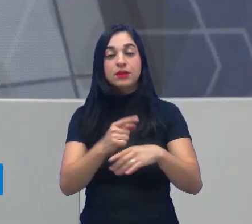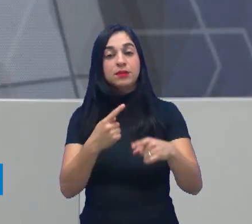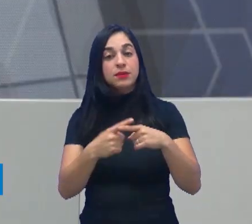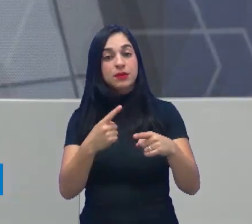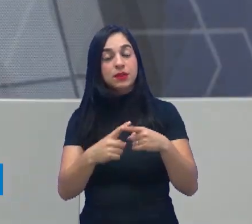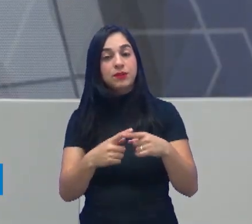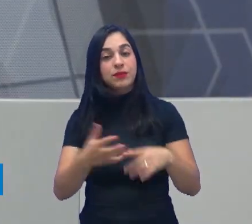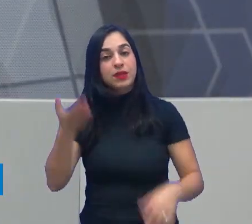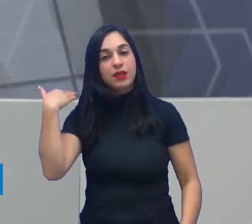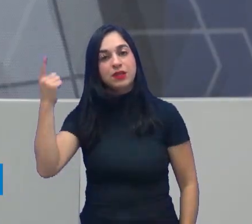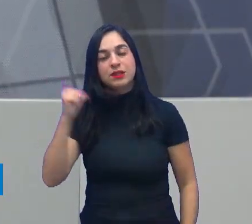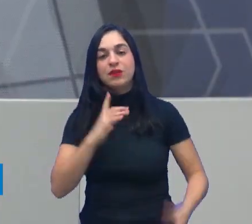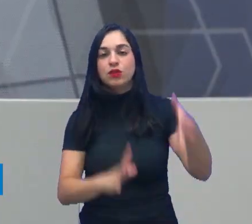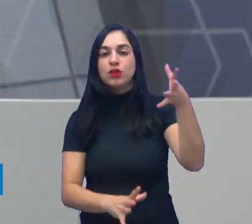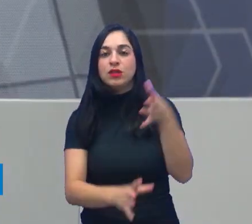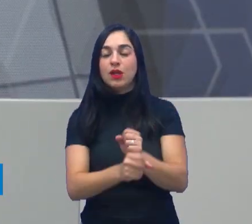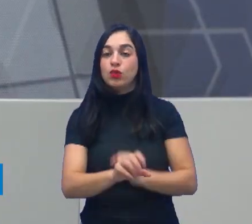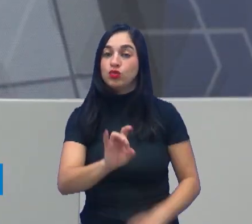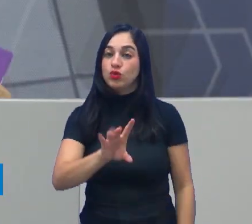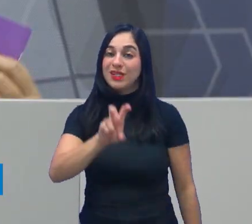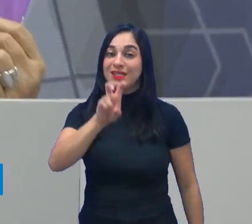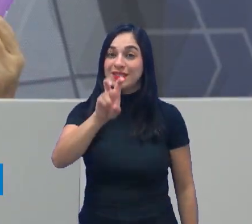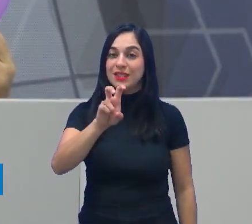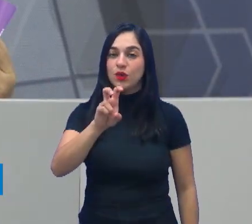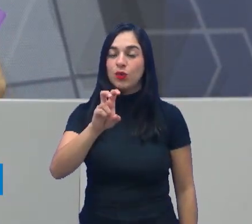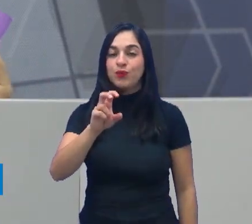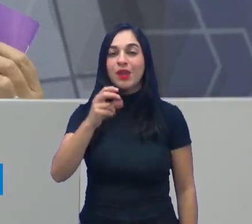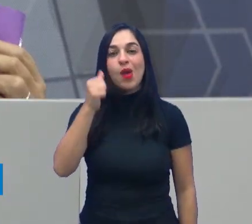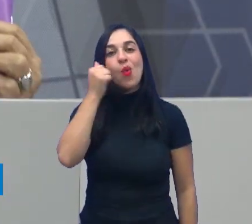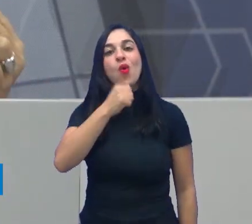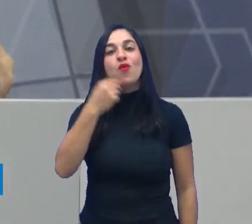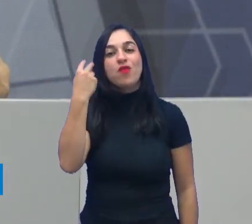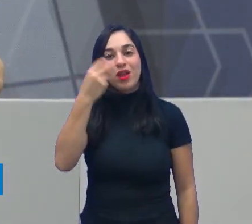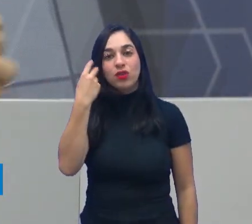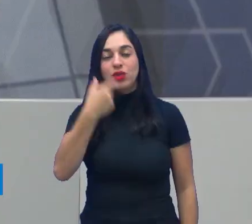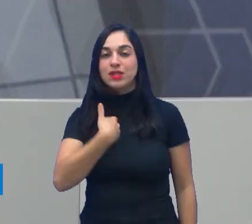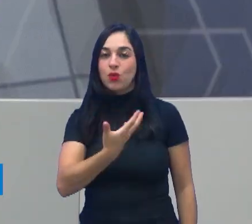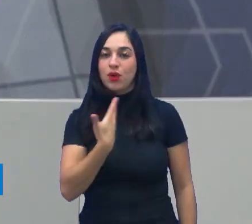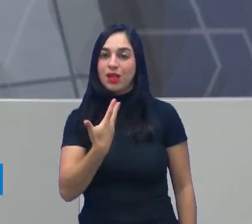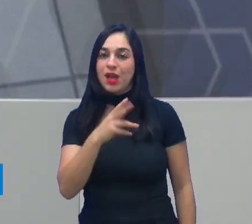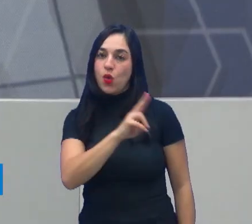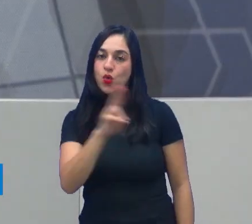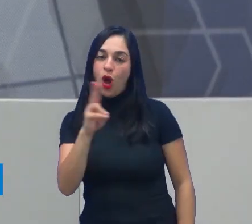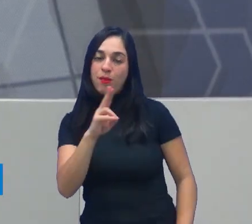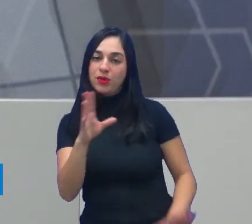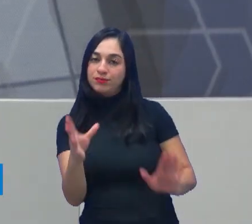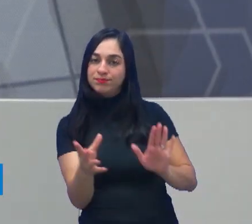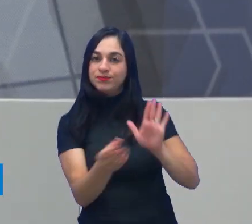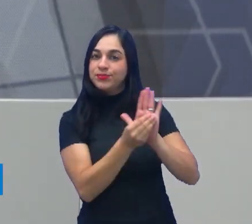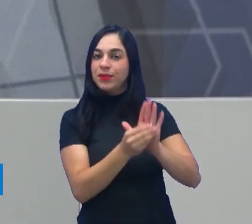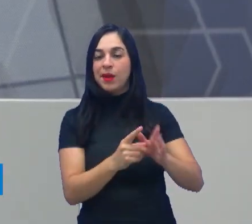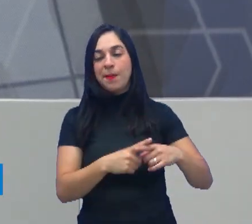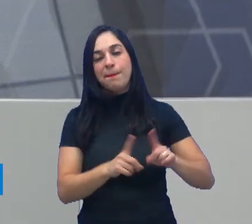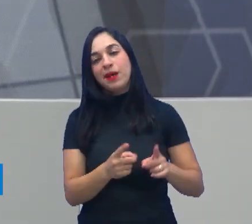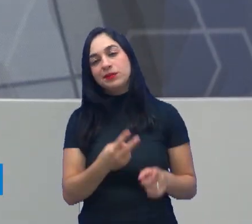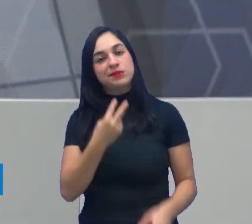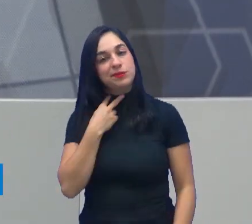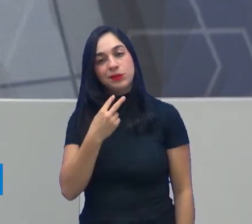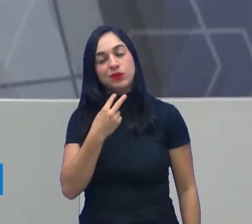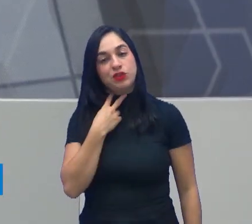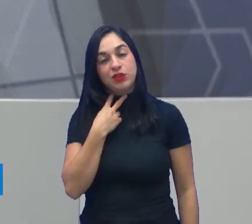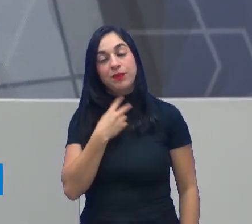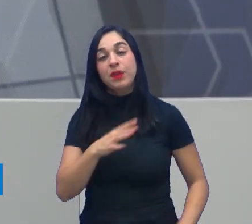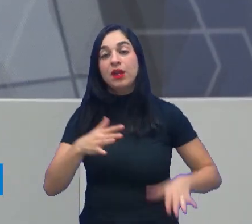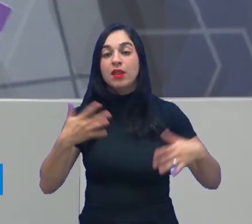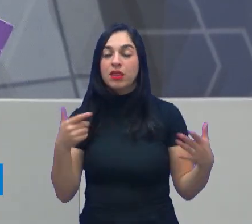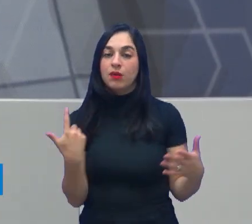tivemos 5 vereadoras, e eu queria colocar, mas não podia. Então, a gente chegou a fazer modelos de